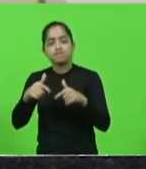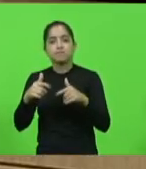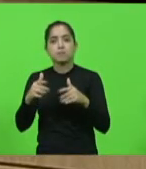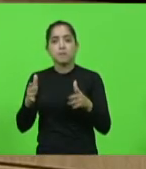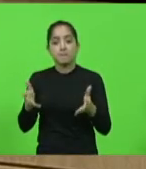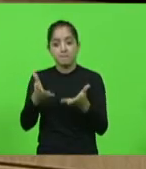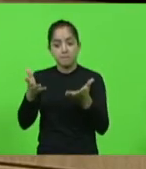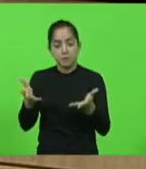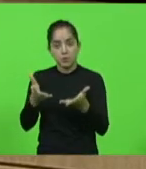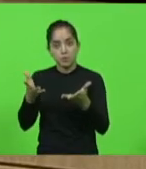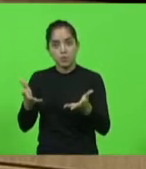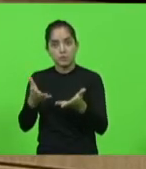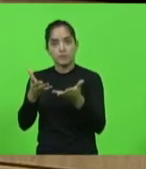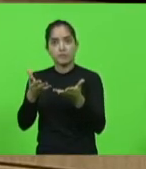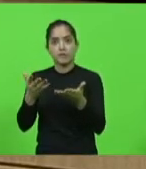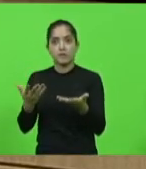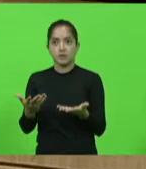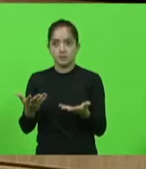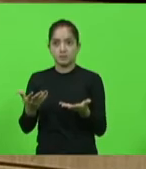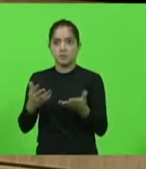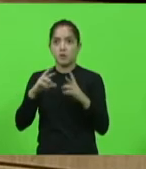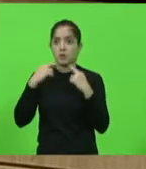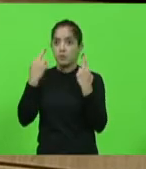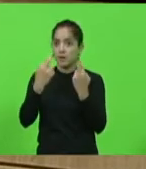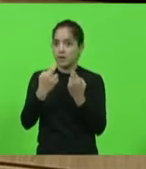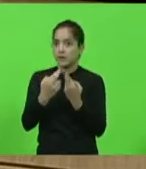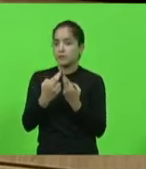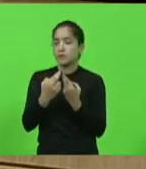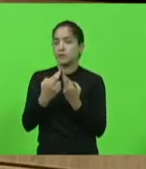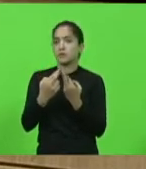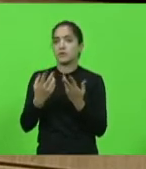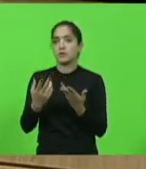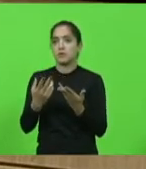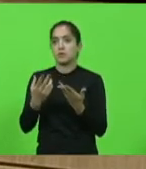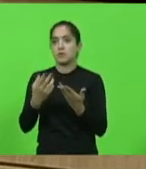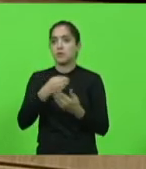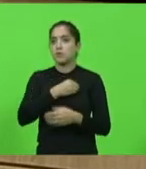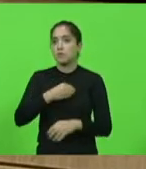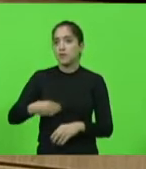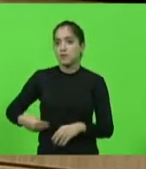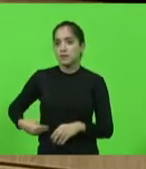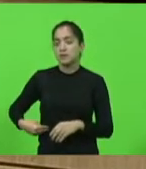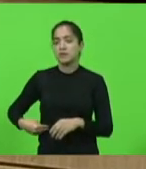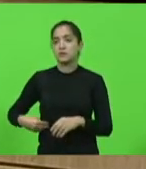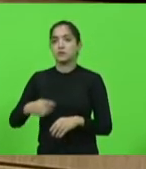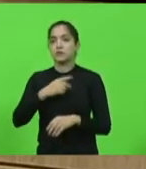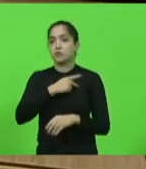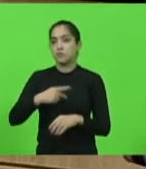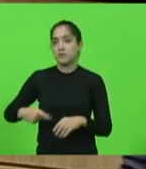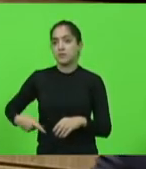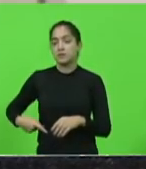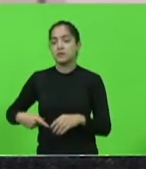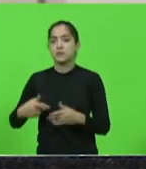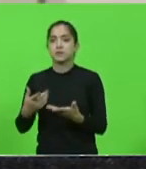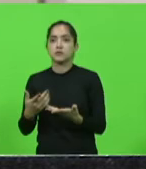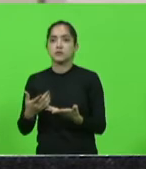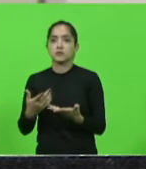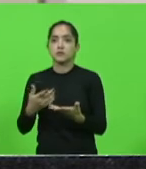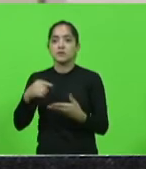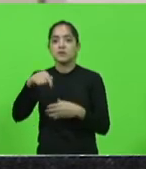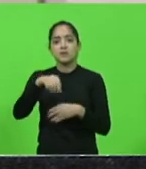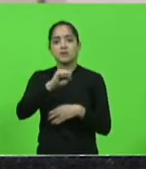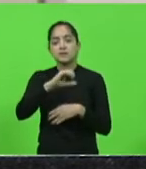promovermos, deputado Maurício, uma reunião em Brasília com o ministro e com o Bolsonaro. Não é possível que Santa